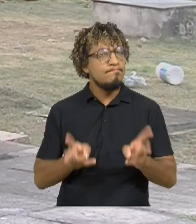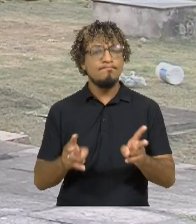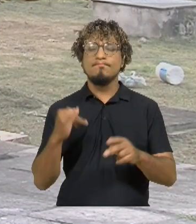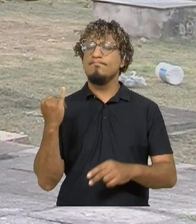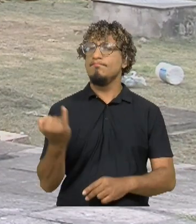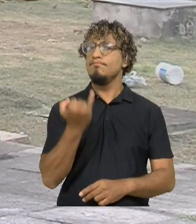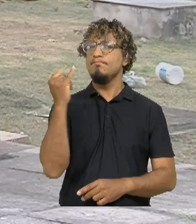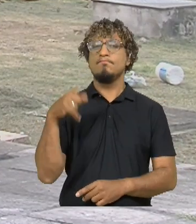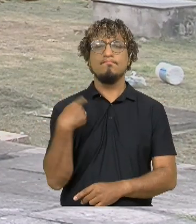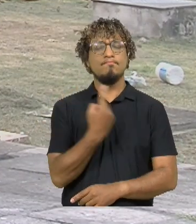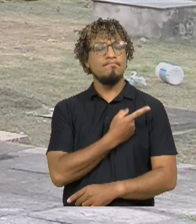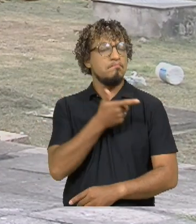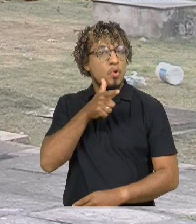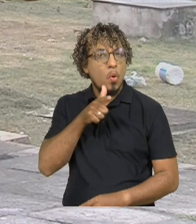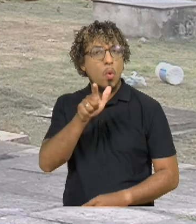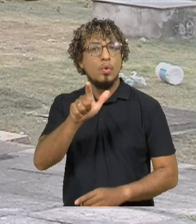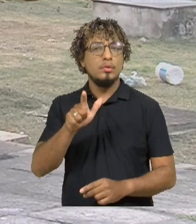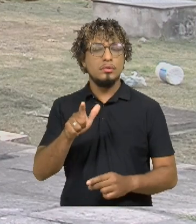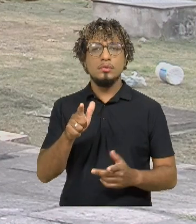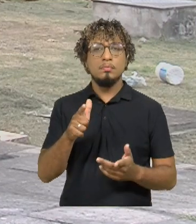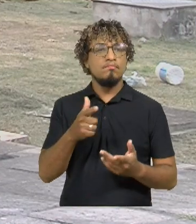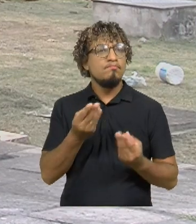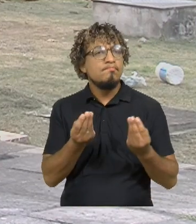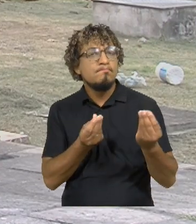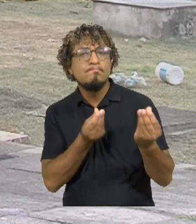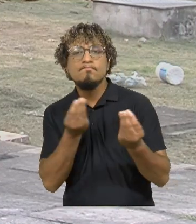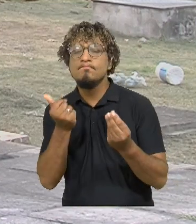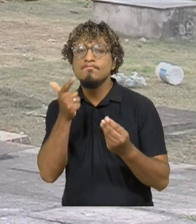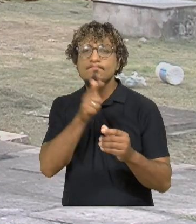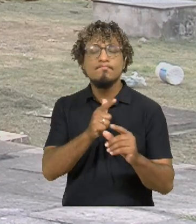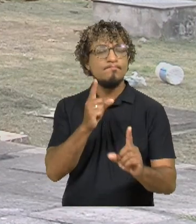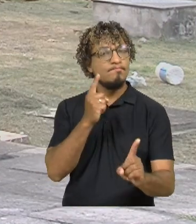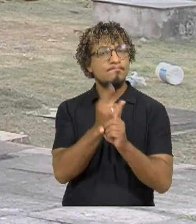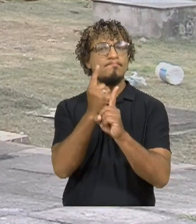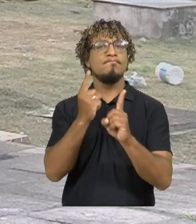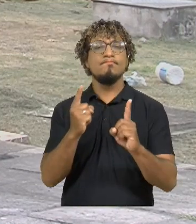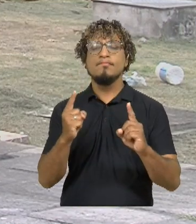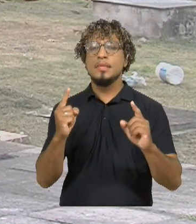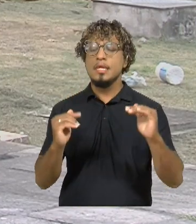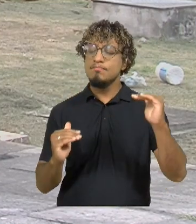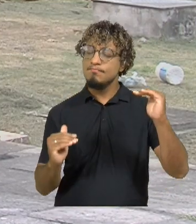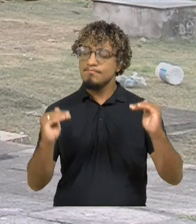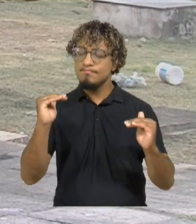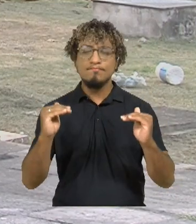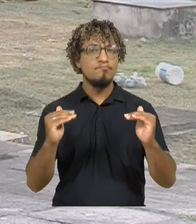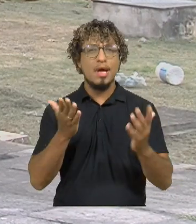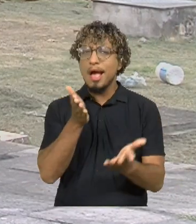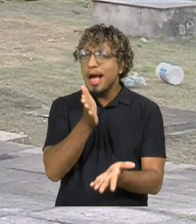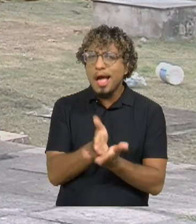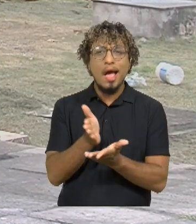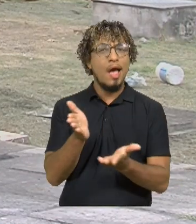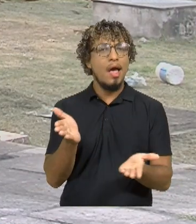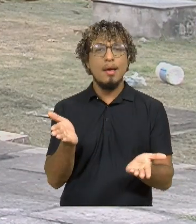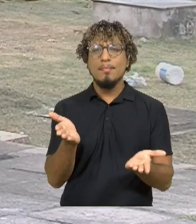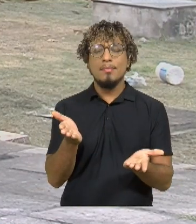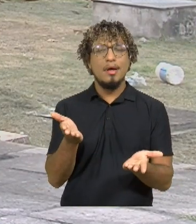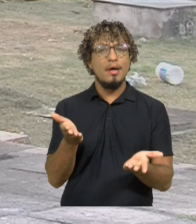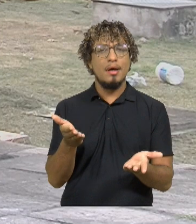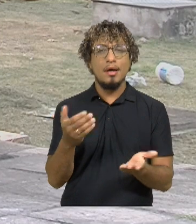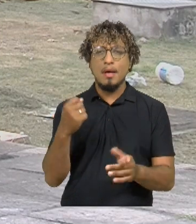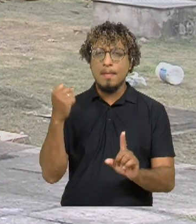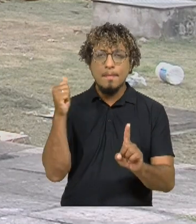os meses, para que a gente consiga, né, encontrar aí esse equilíbrio, né, que não se aconteçam mais esses casos aí